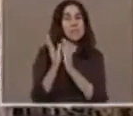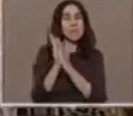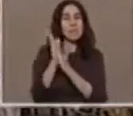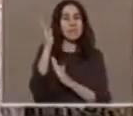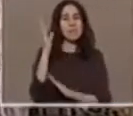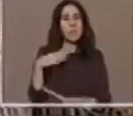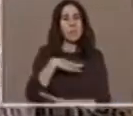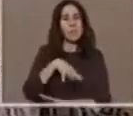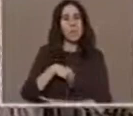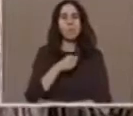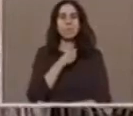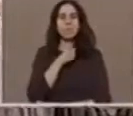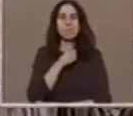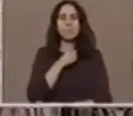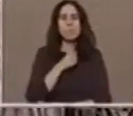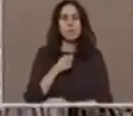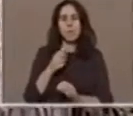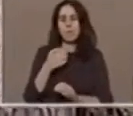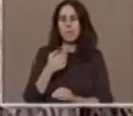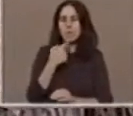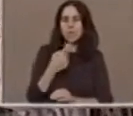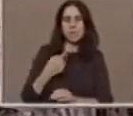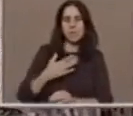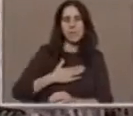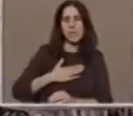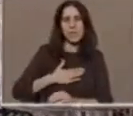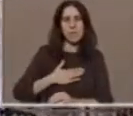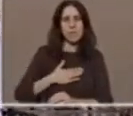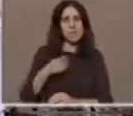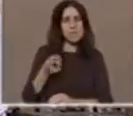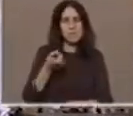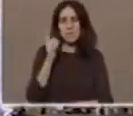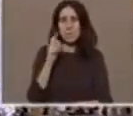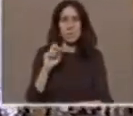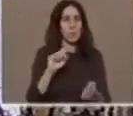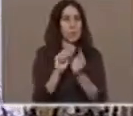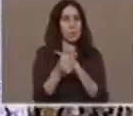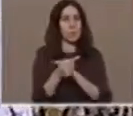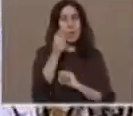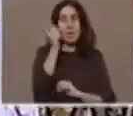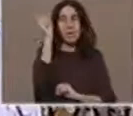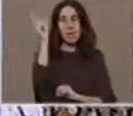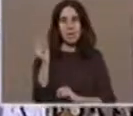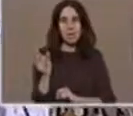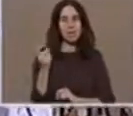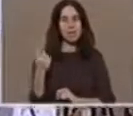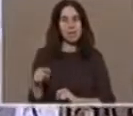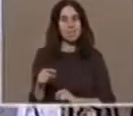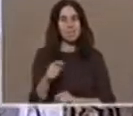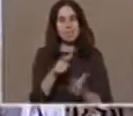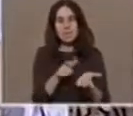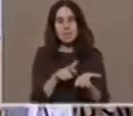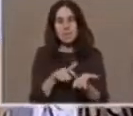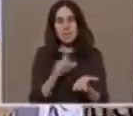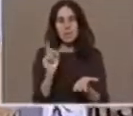outro mundo, indiferente, alheio, antes, pelo contrário, é alguém que está atento às necessidades